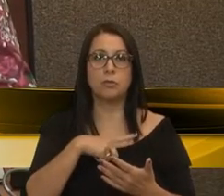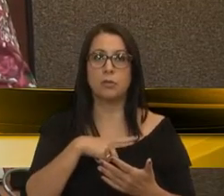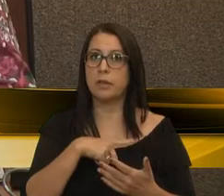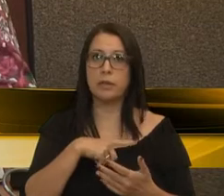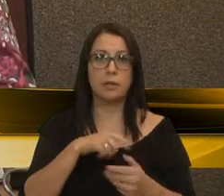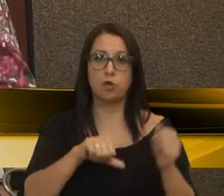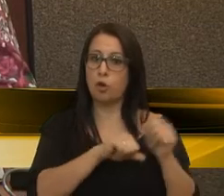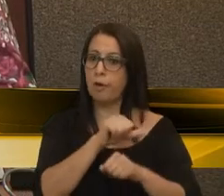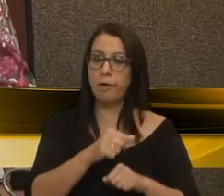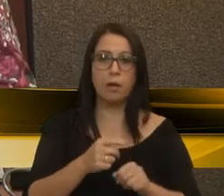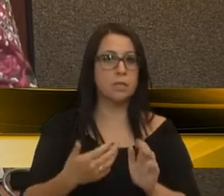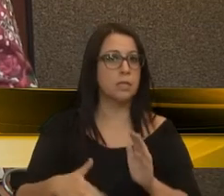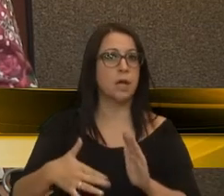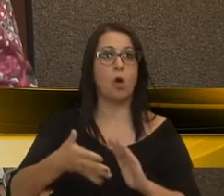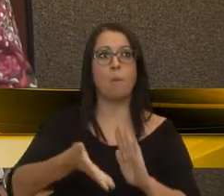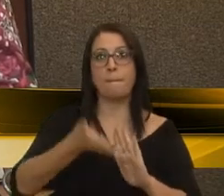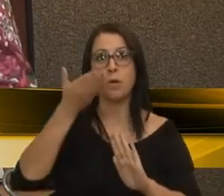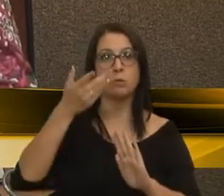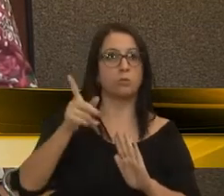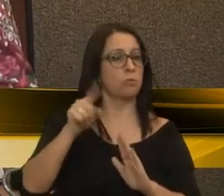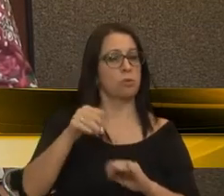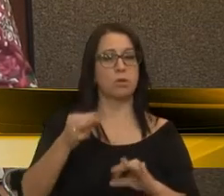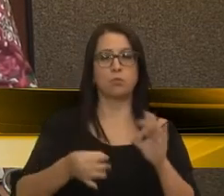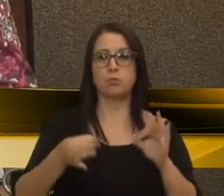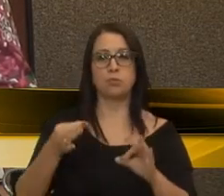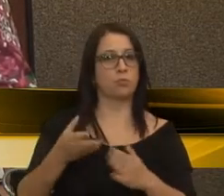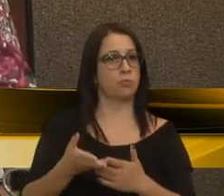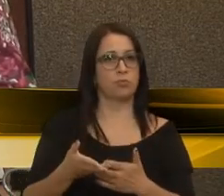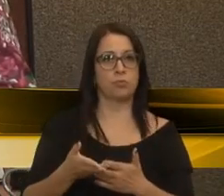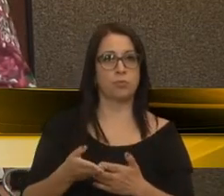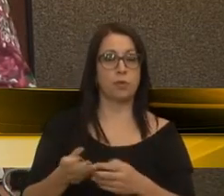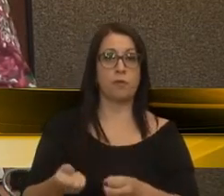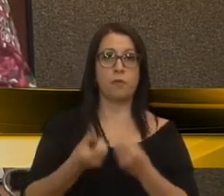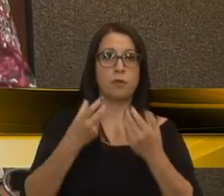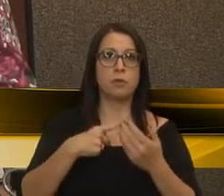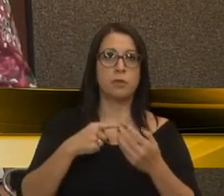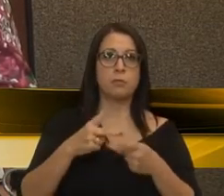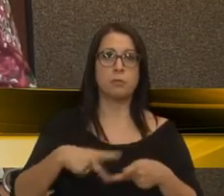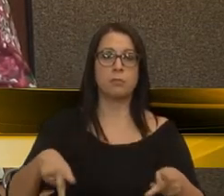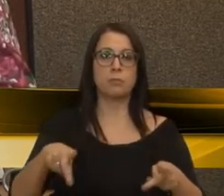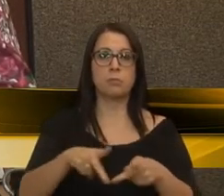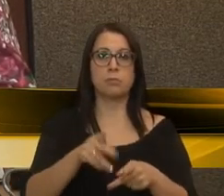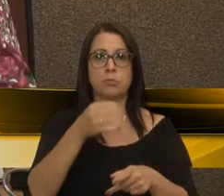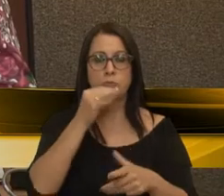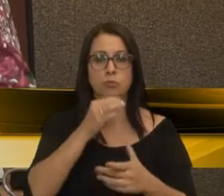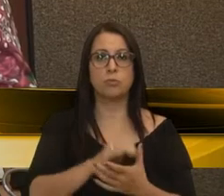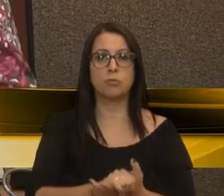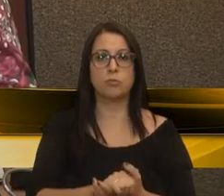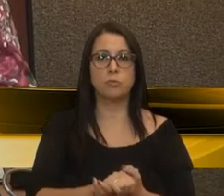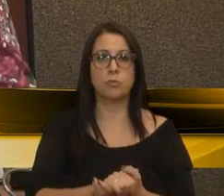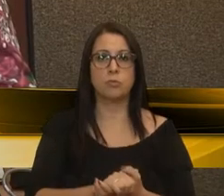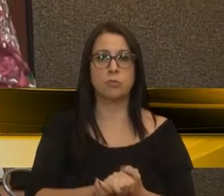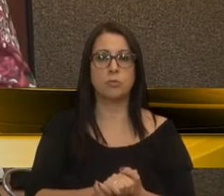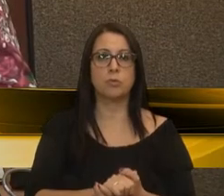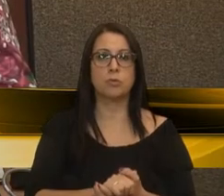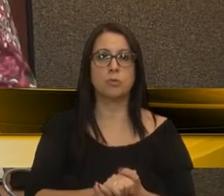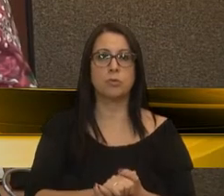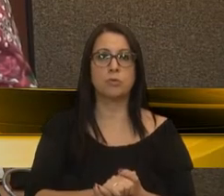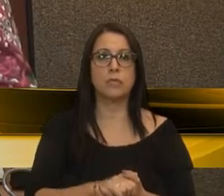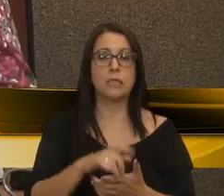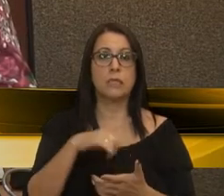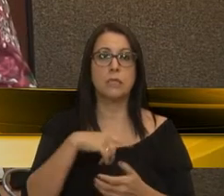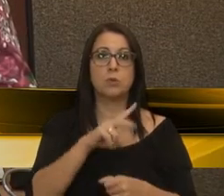revogado esse aumento. Acho que isso não é justo. A festa tem que ser para a população de Caxias do Sul.